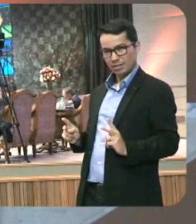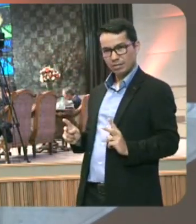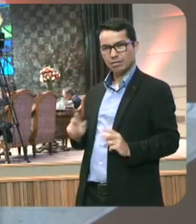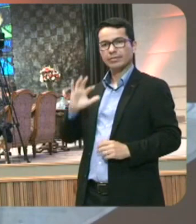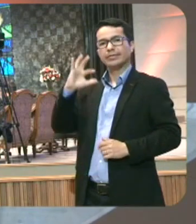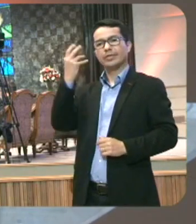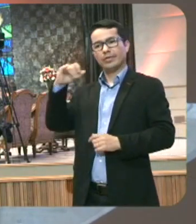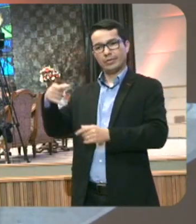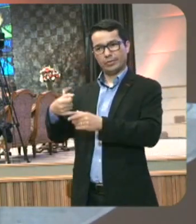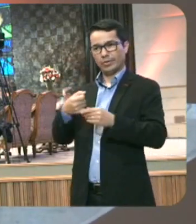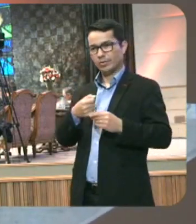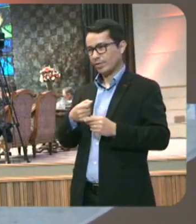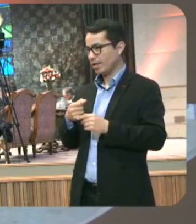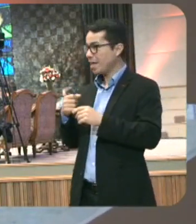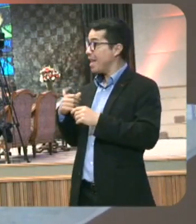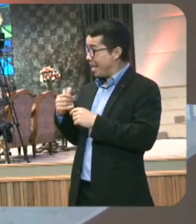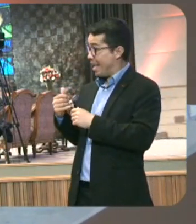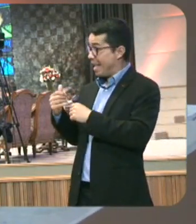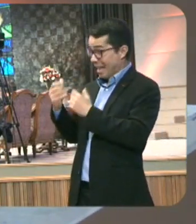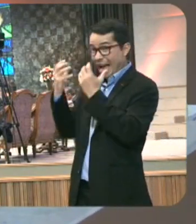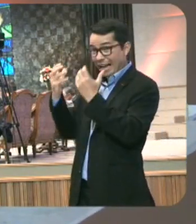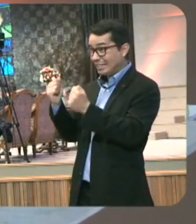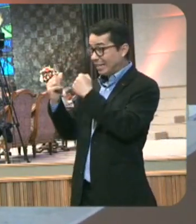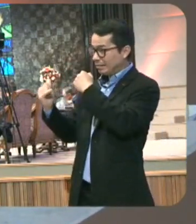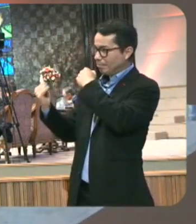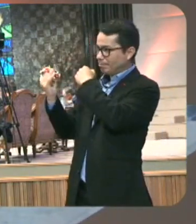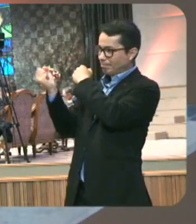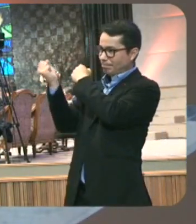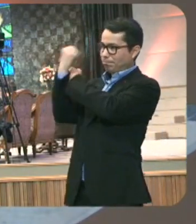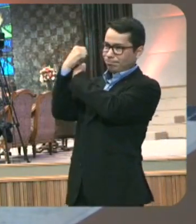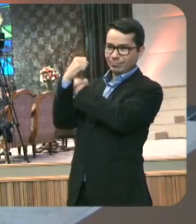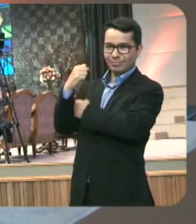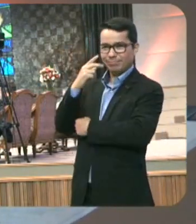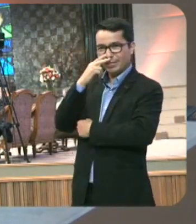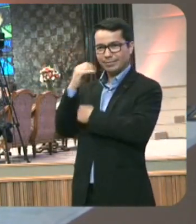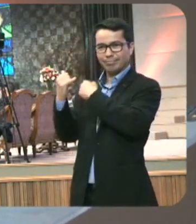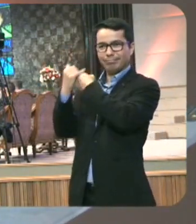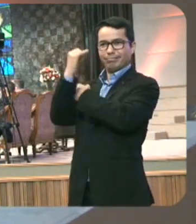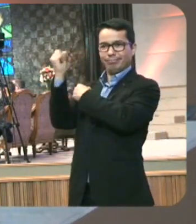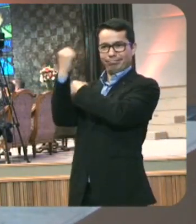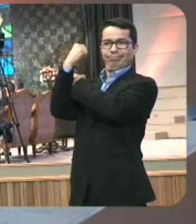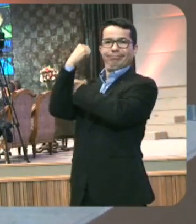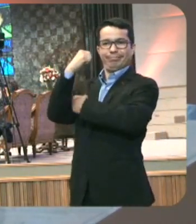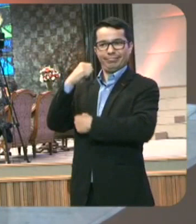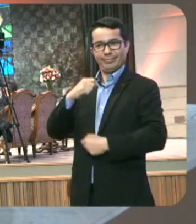texto fazendo algumas perguntas a ele. A primeira pergunta que a gente fez foi: